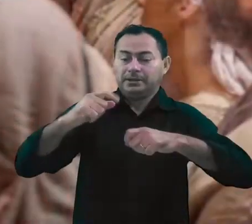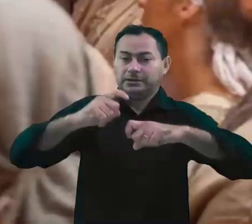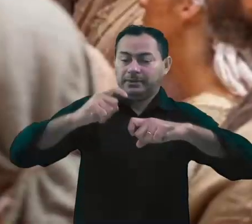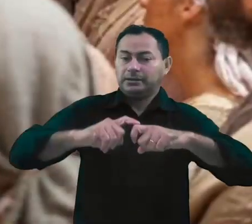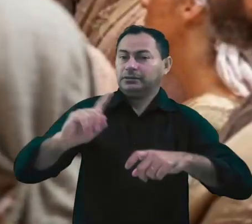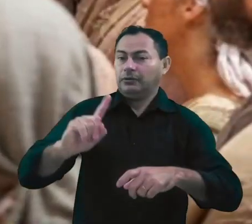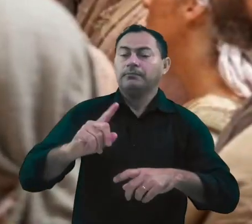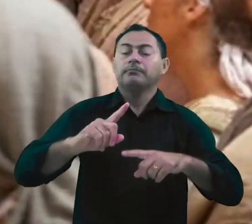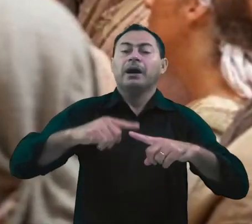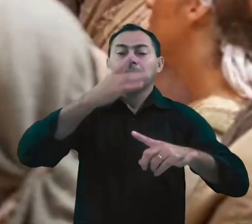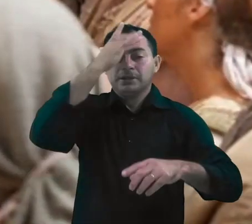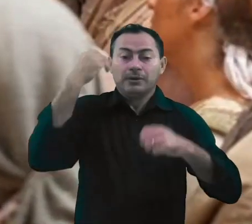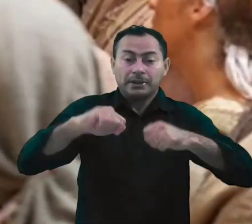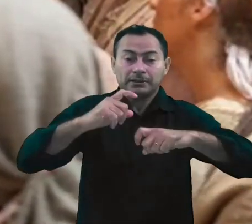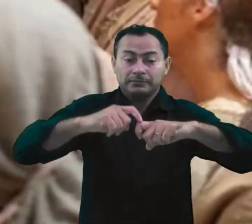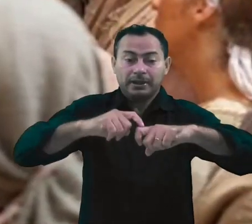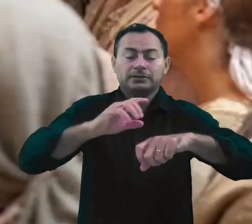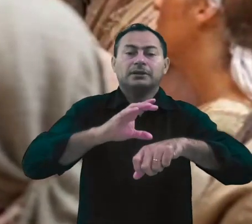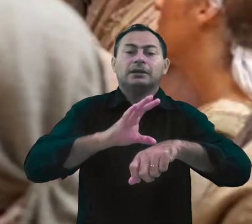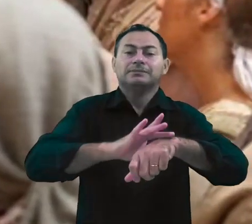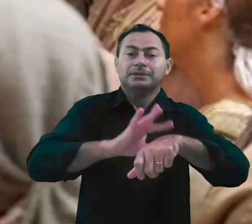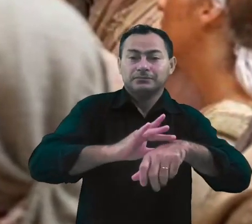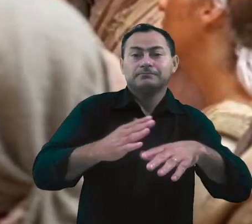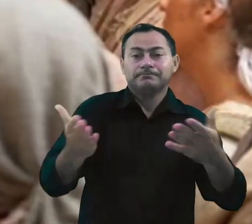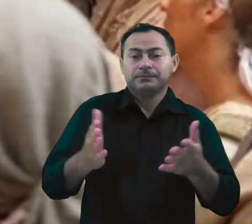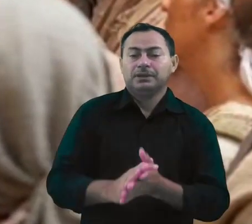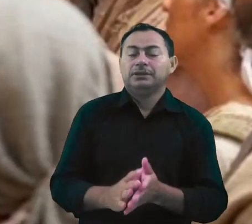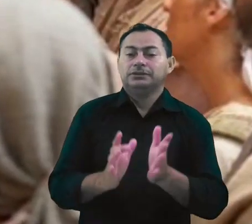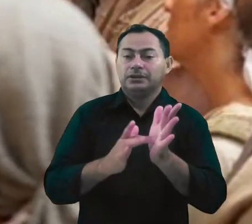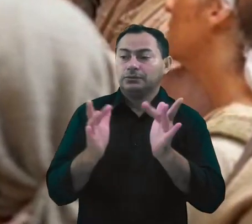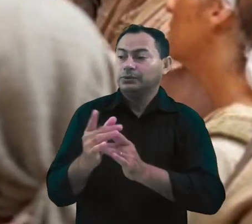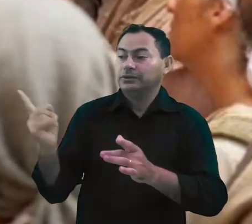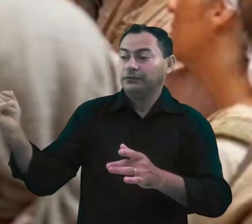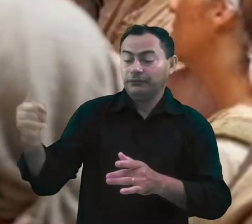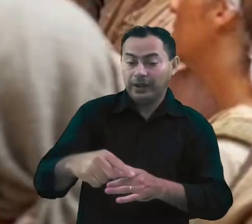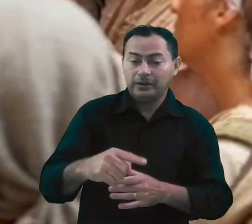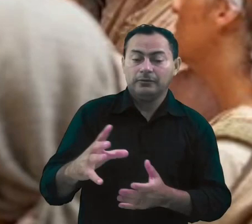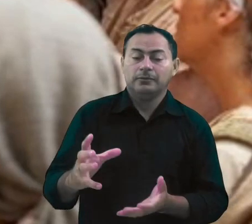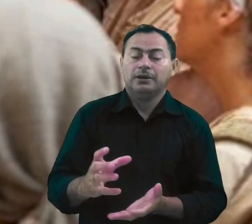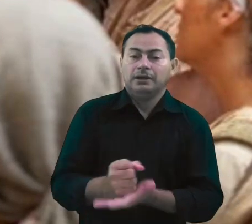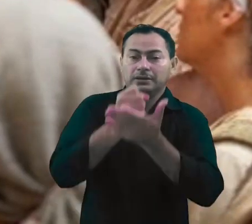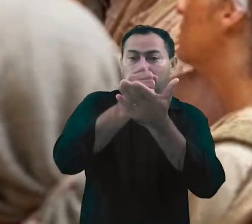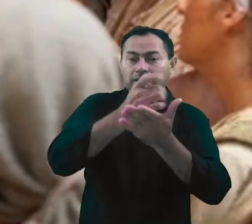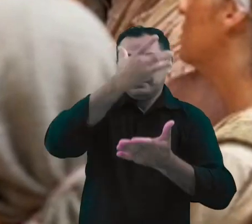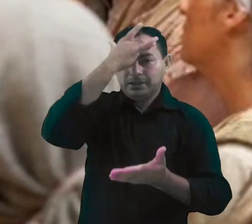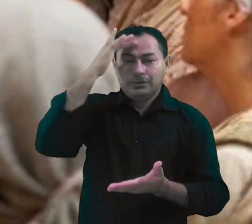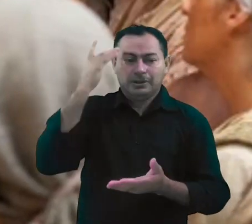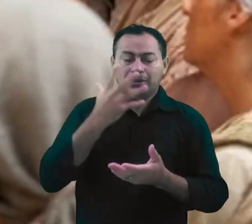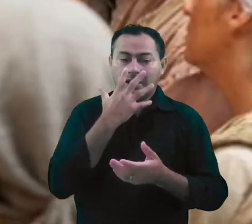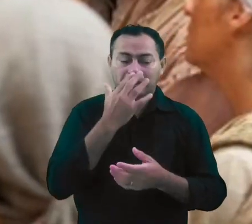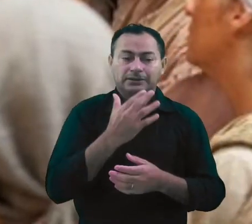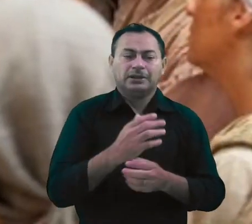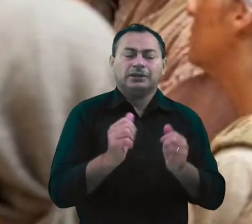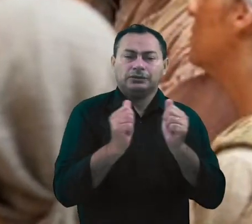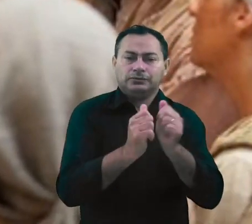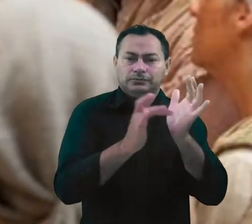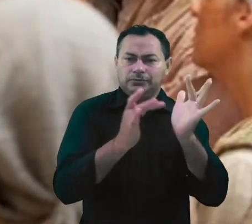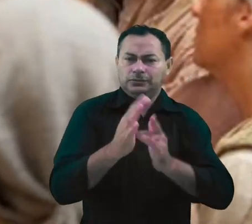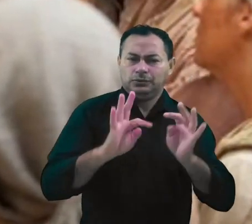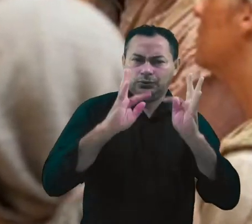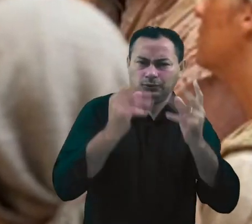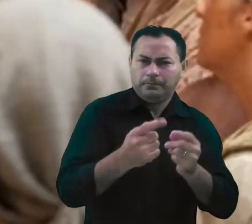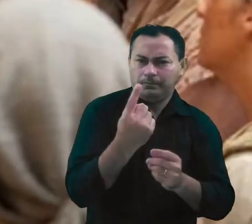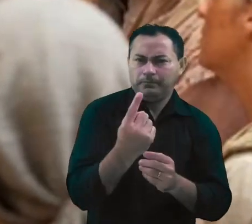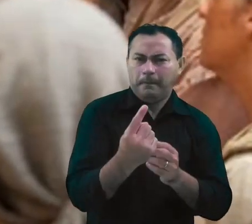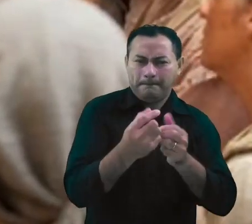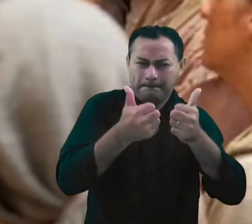médico, e sim os doentes. E ele era o médico espiritual que veio ao mundo, não para curar aqueles que acham que com eles está tudo bem,